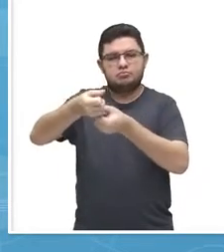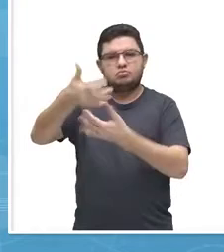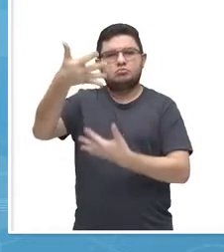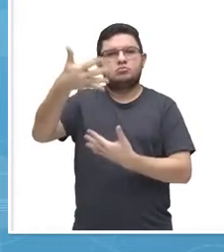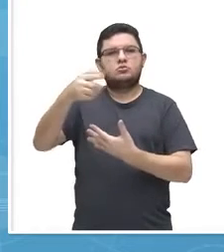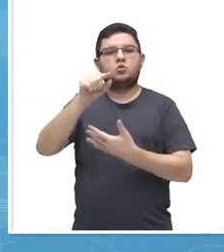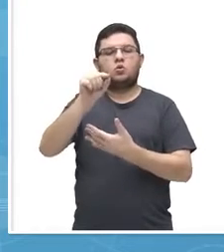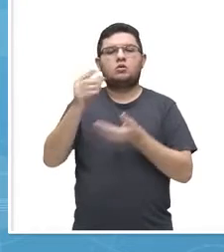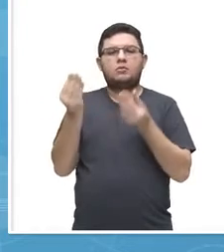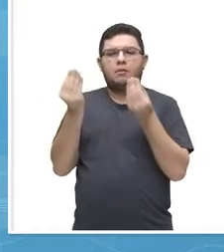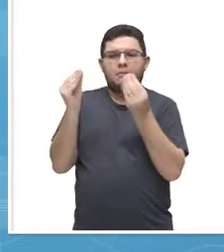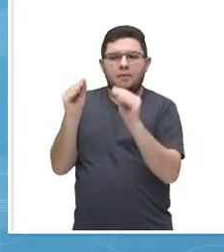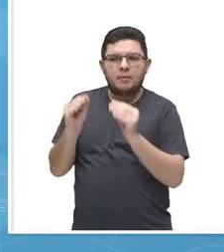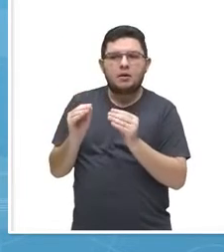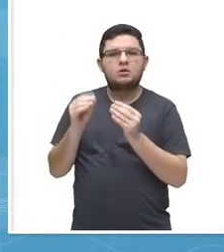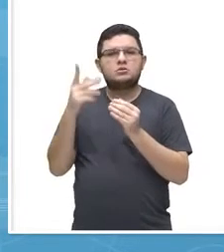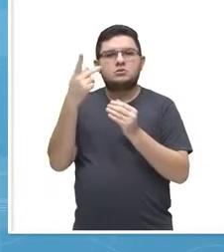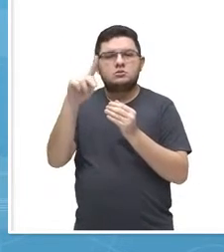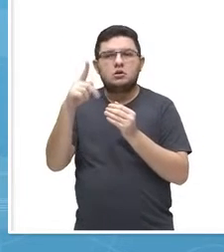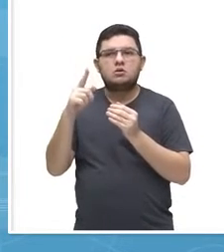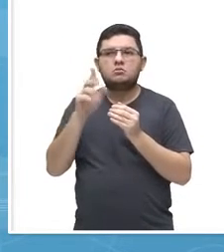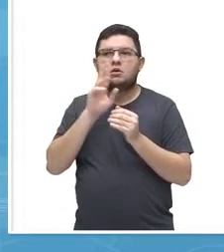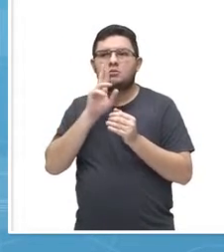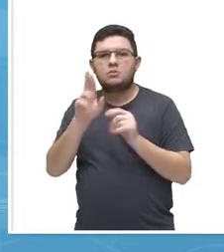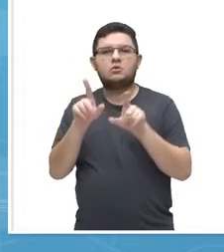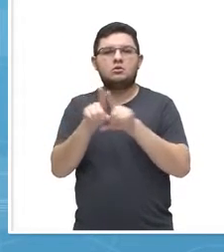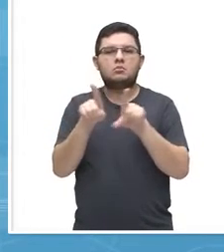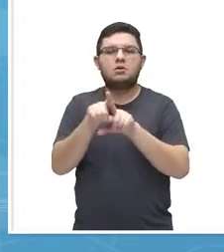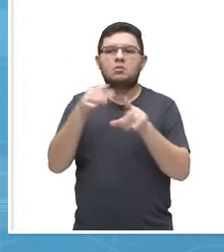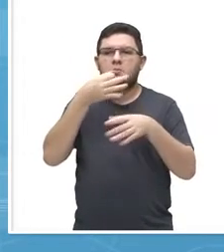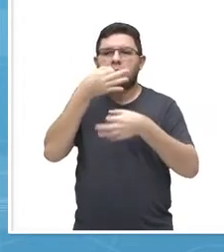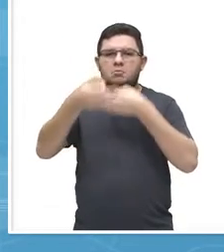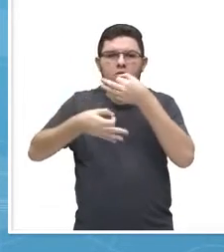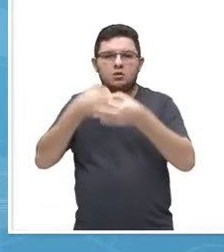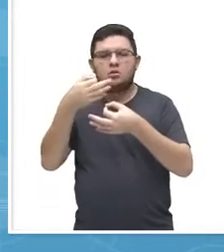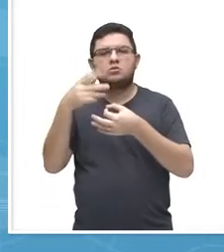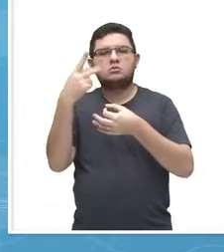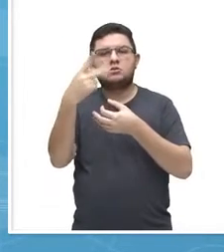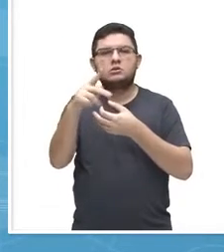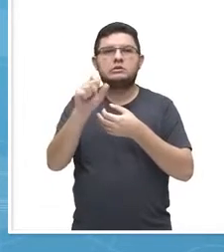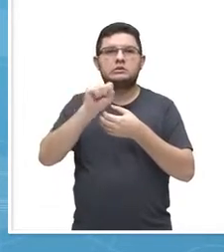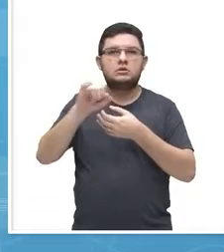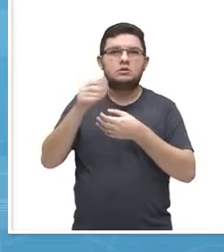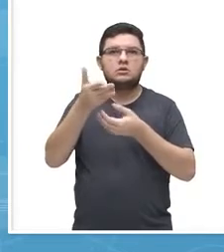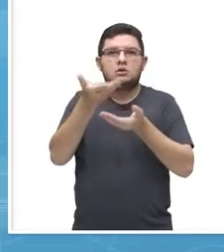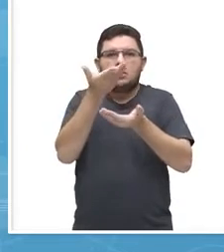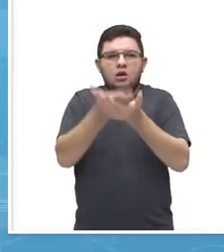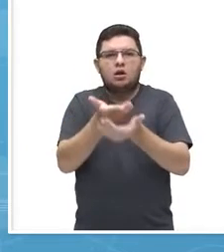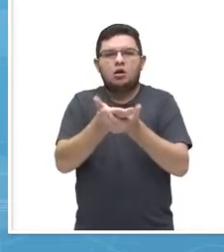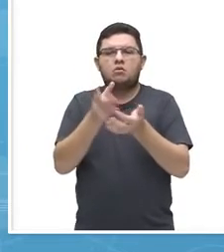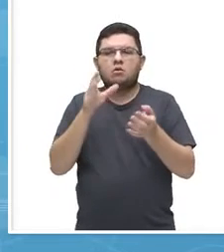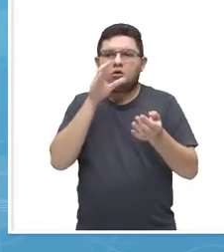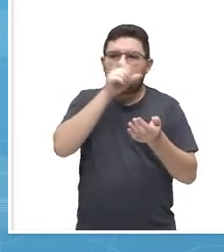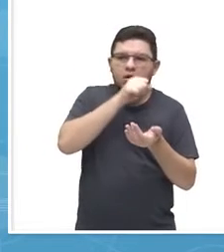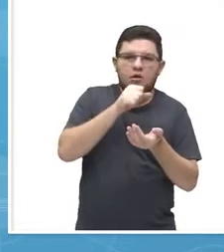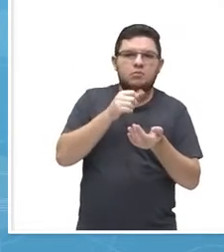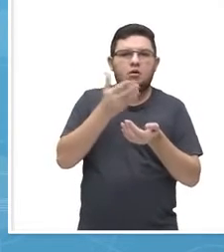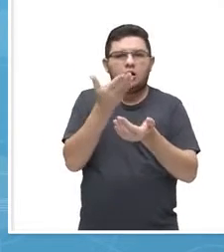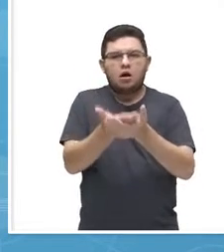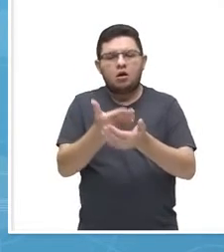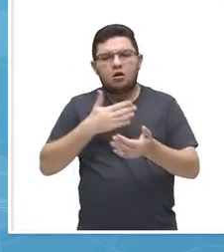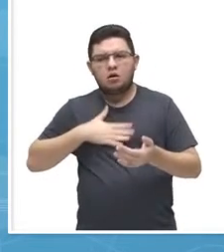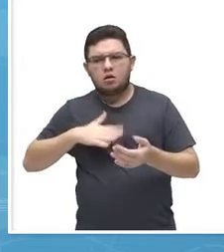suas respostas, o que você tá achando da aula também, se tá indo rápido, se tá indo ok, tudo certo? Então, vamos começar um